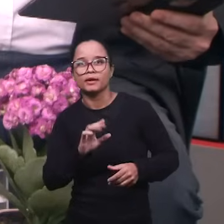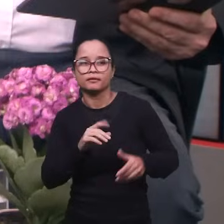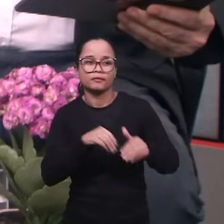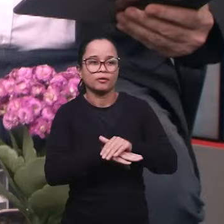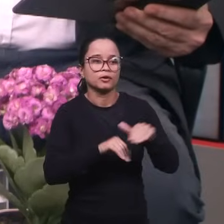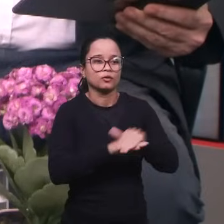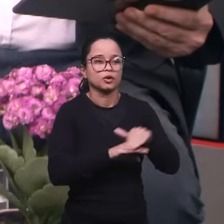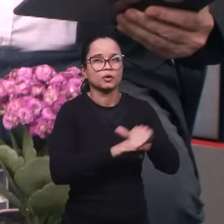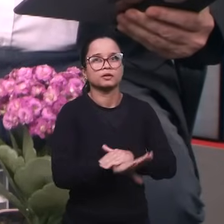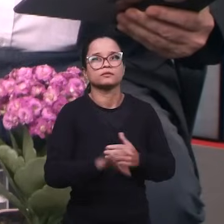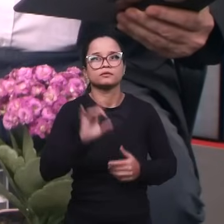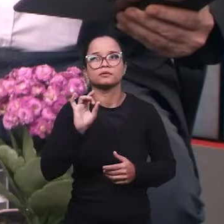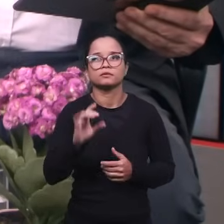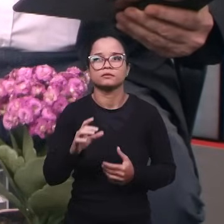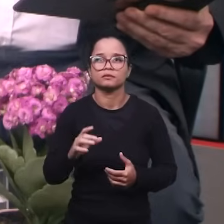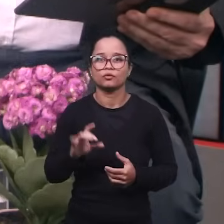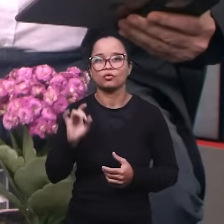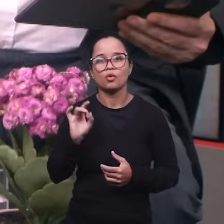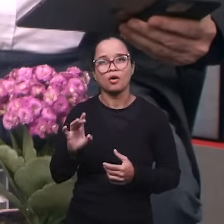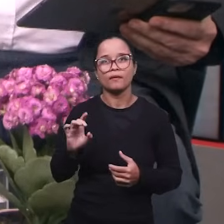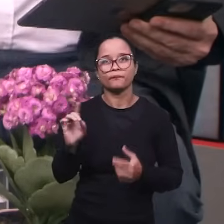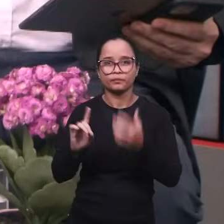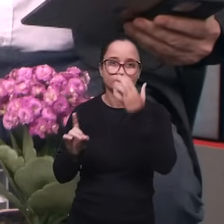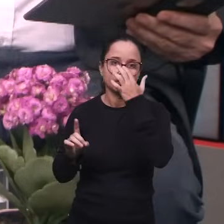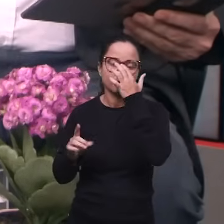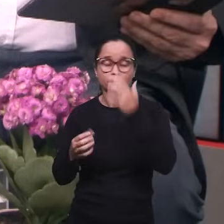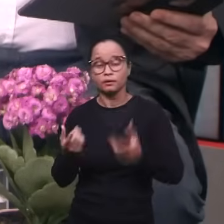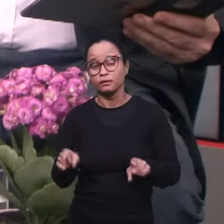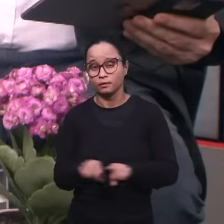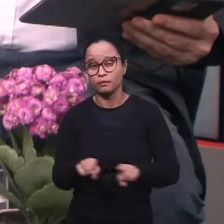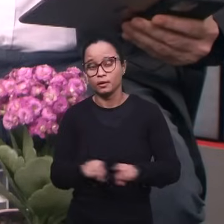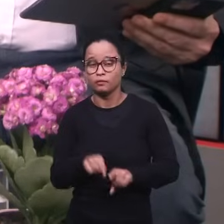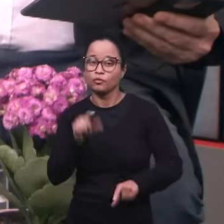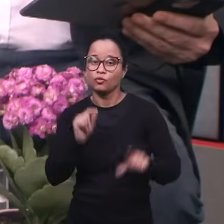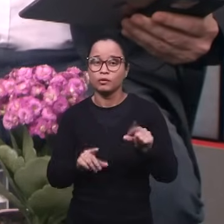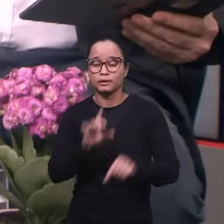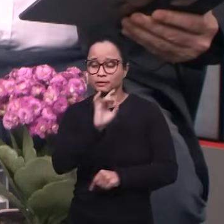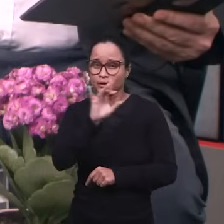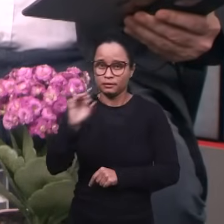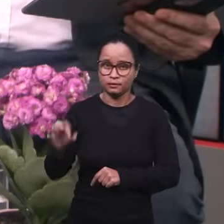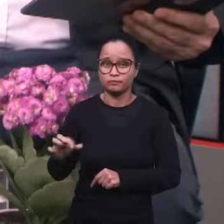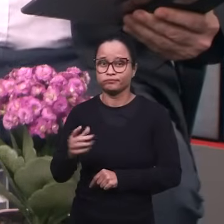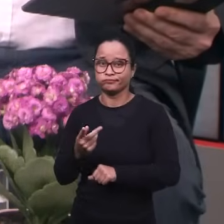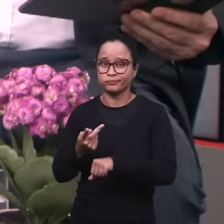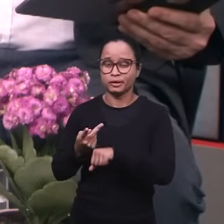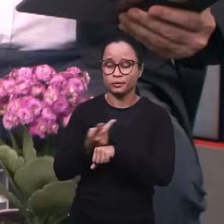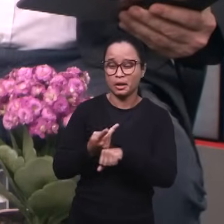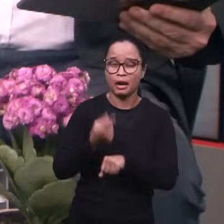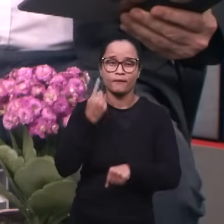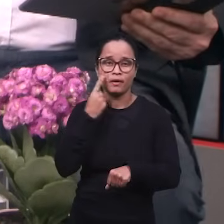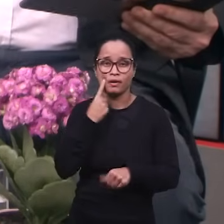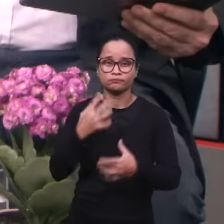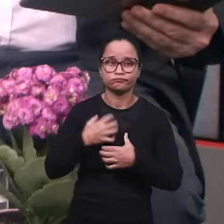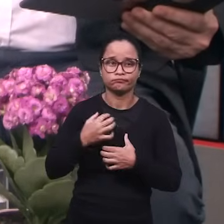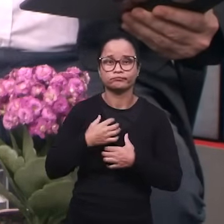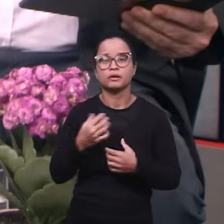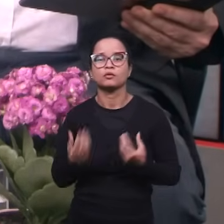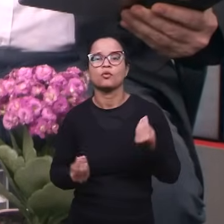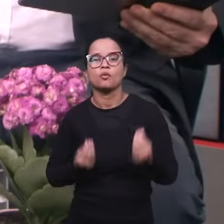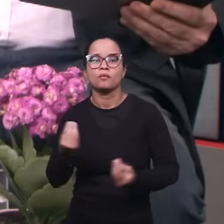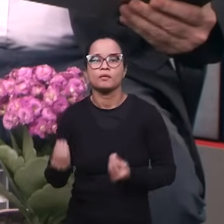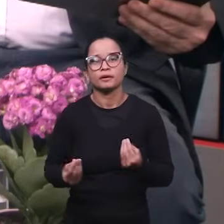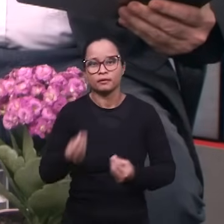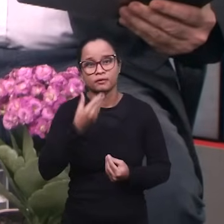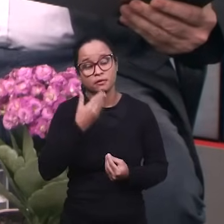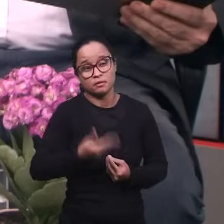de poupança, né? Não esse formato apenas, que é uma alternativa. E aí, claro, cada um vai procurar ver qual a